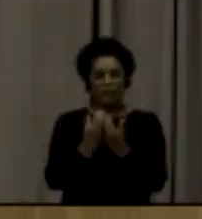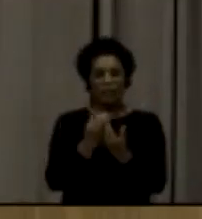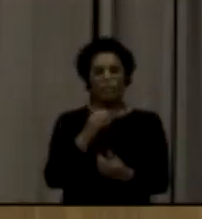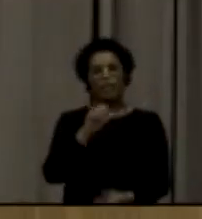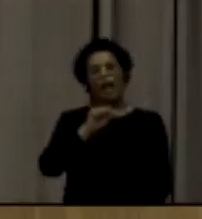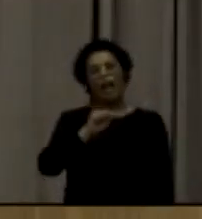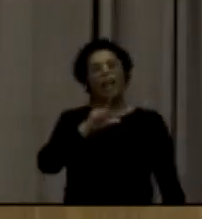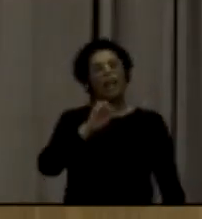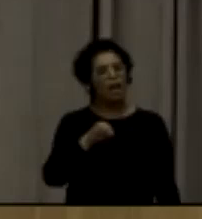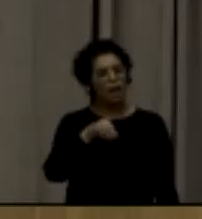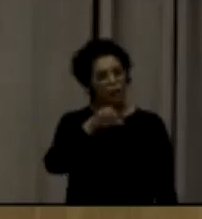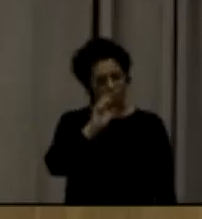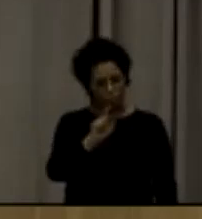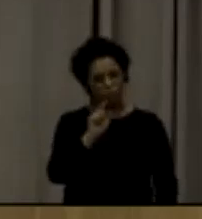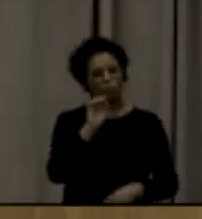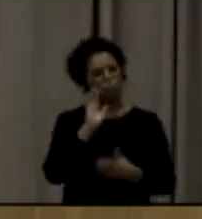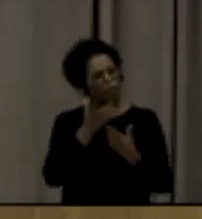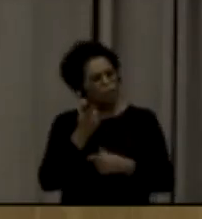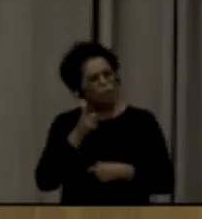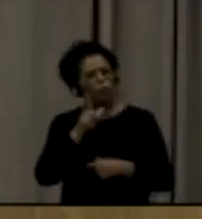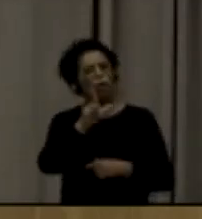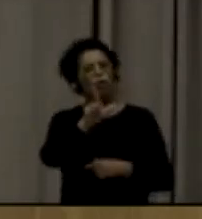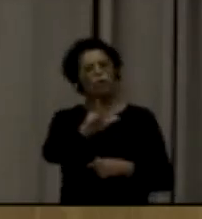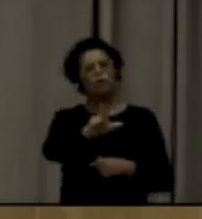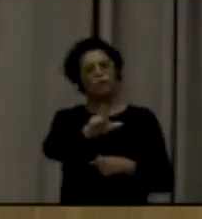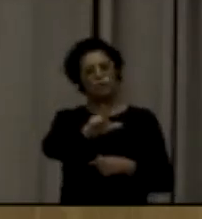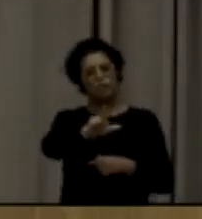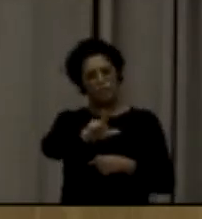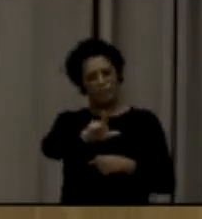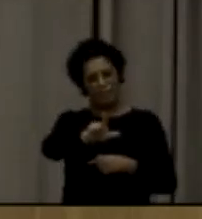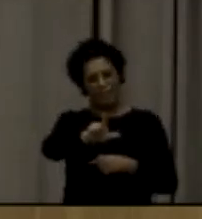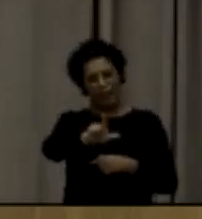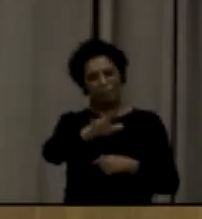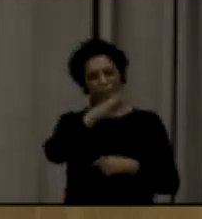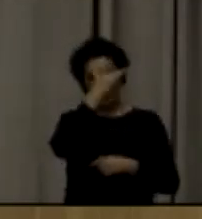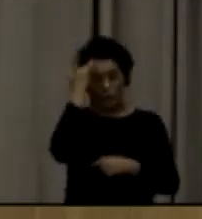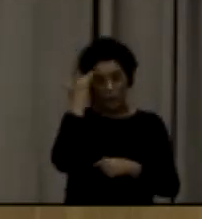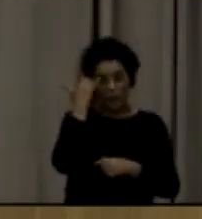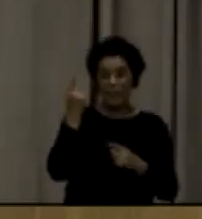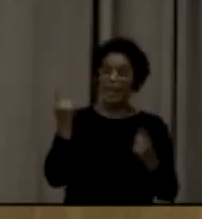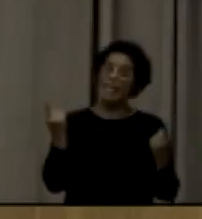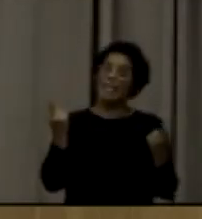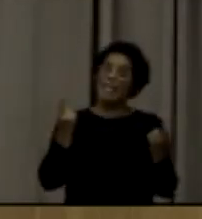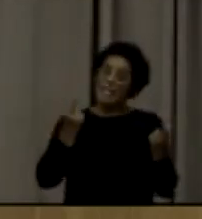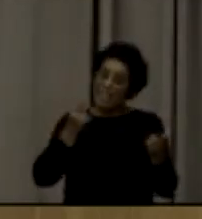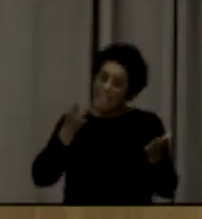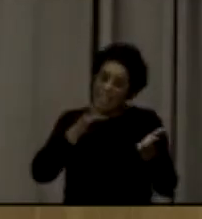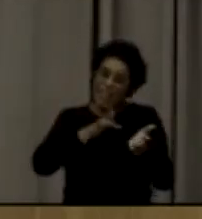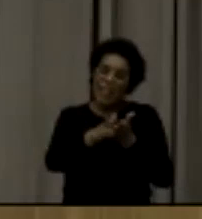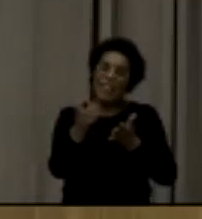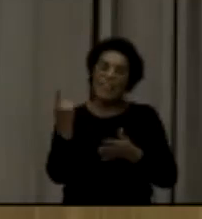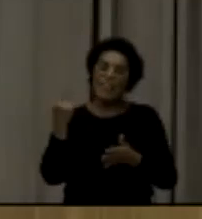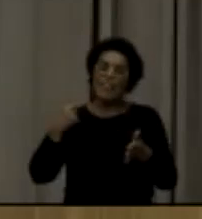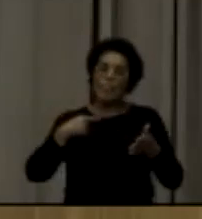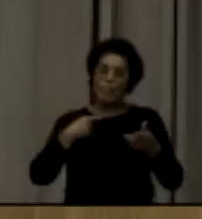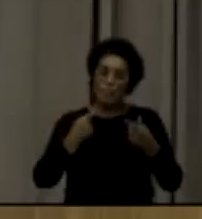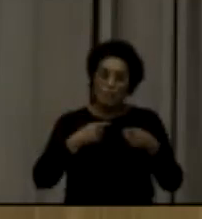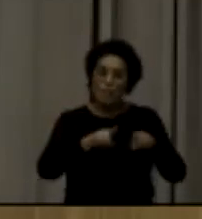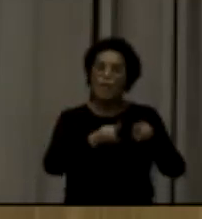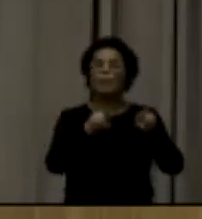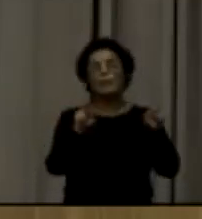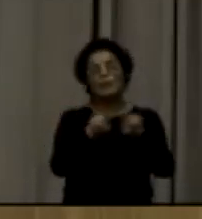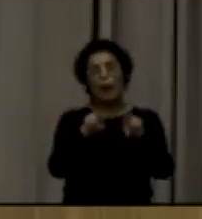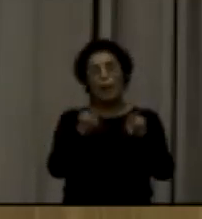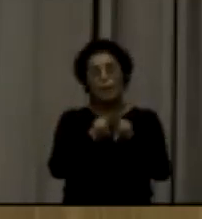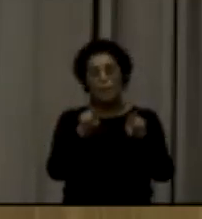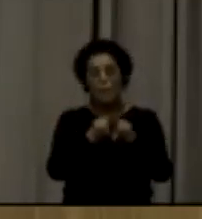serve para poder ganharmos muitos inimigos. Nós não teremos a mesa tão correta como parece, mas